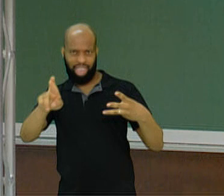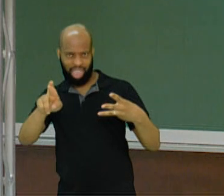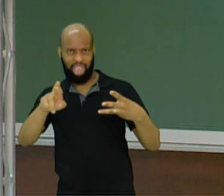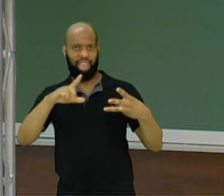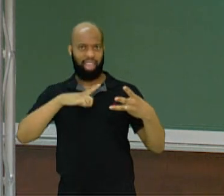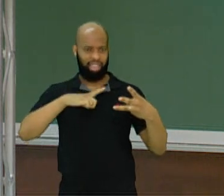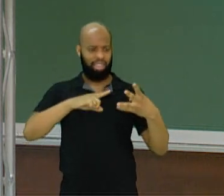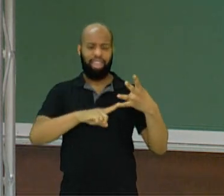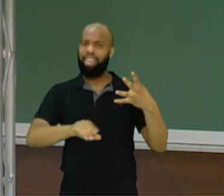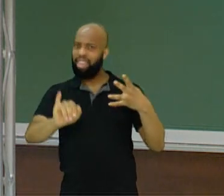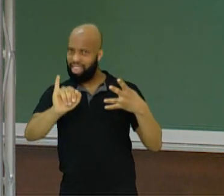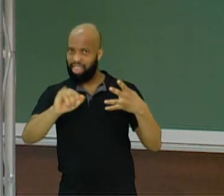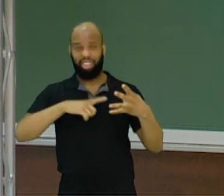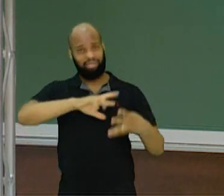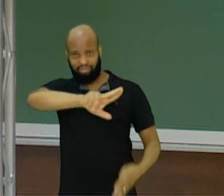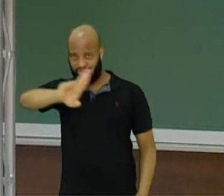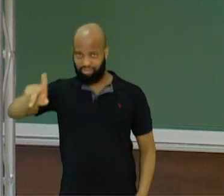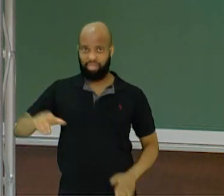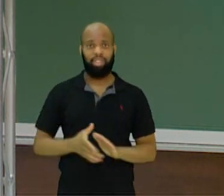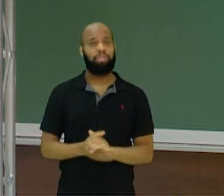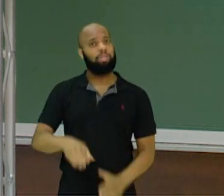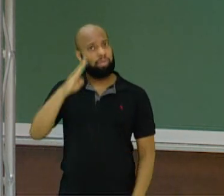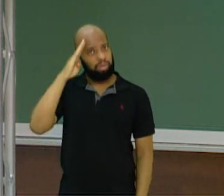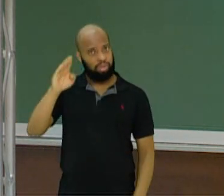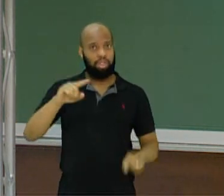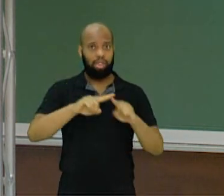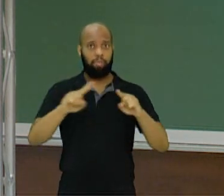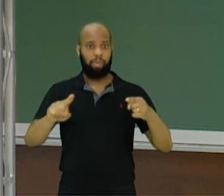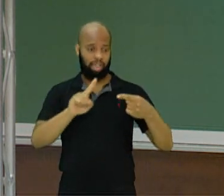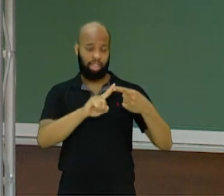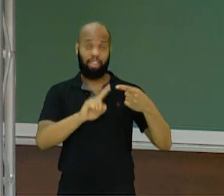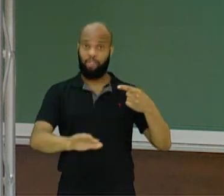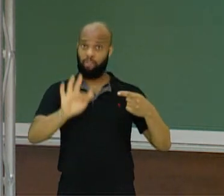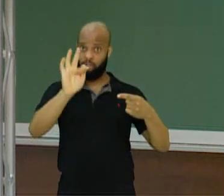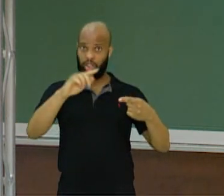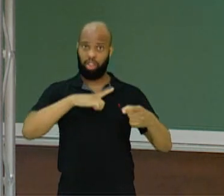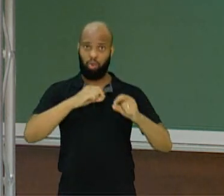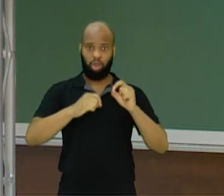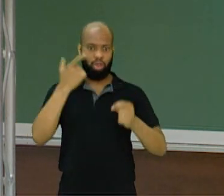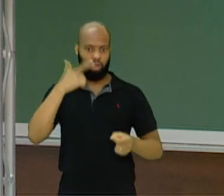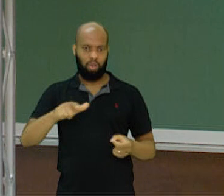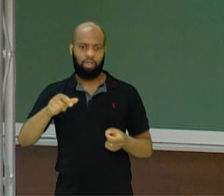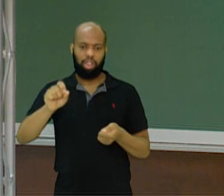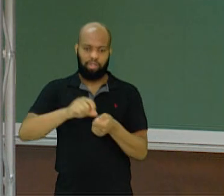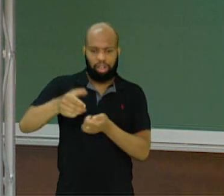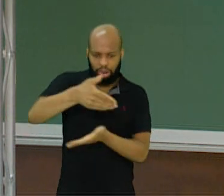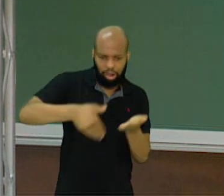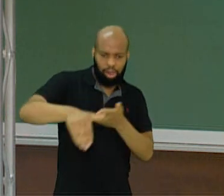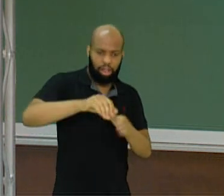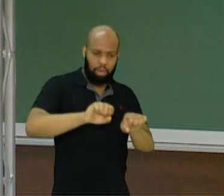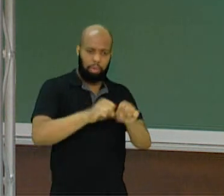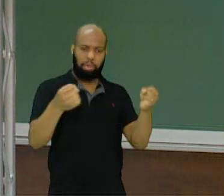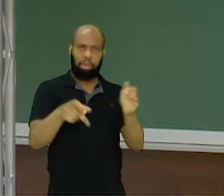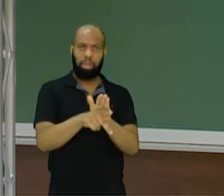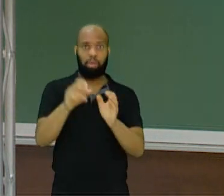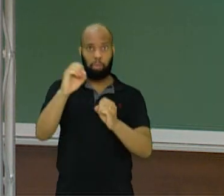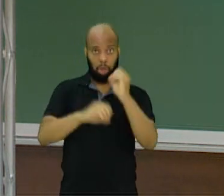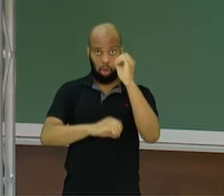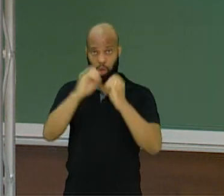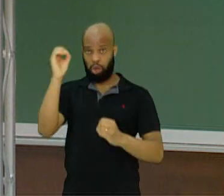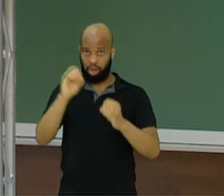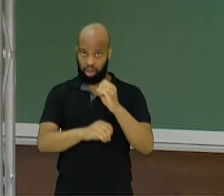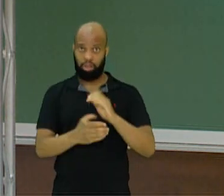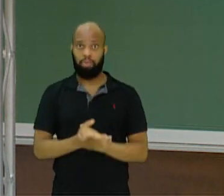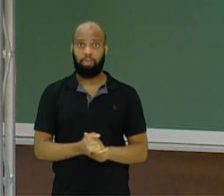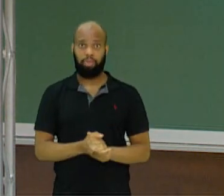principais elementos das reações. Sendo que o flúor é muito reativo, então ele acaba destruindo a molécula muitas vezes,